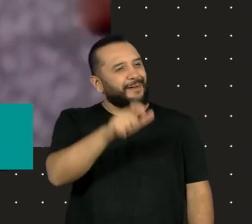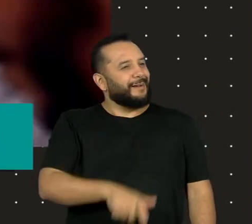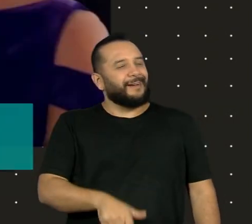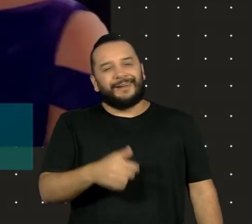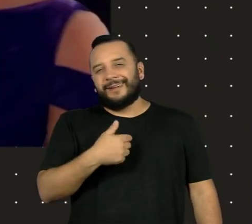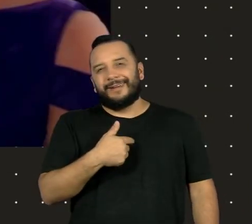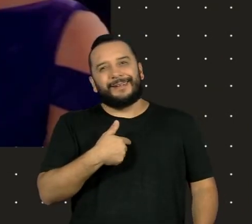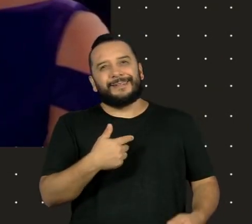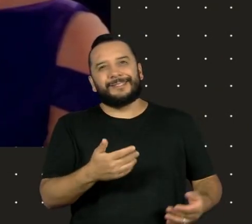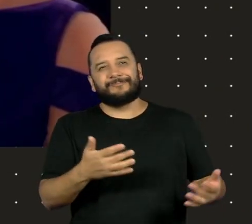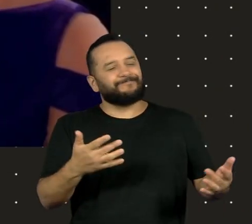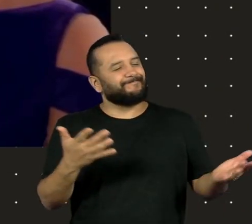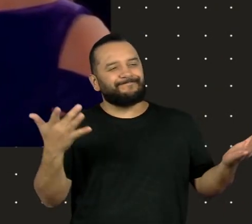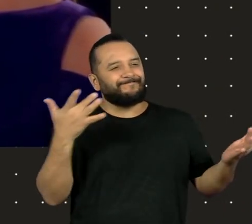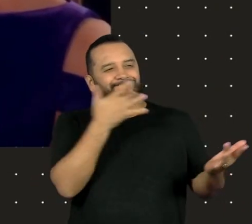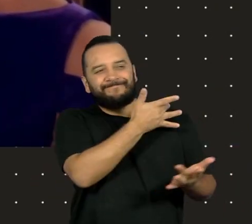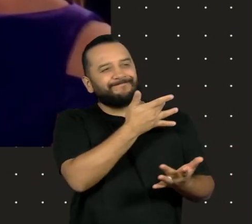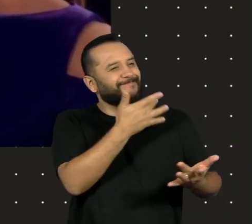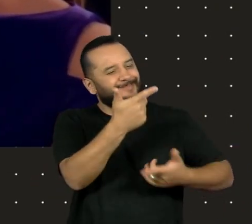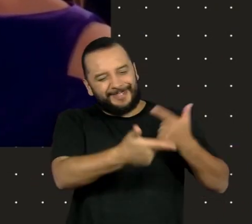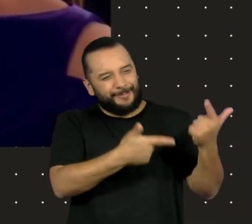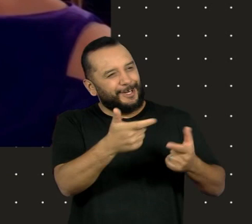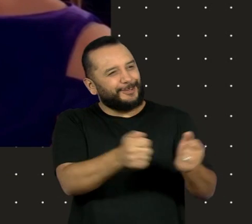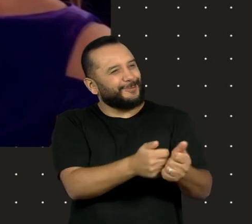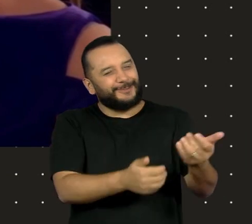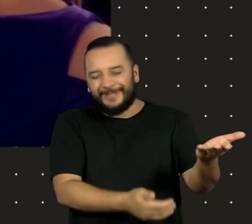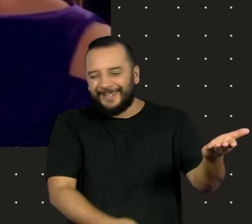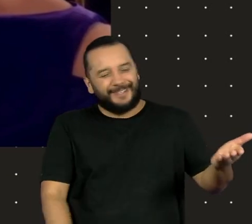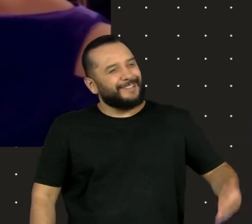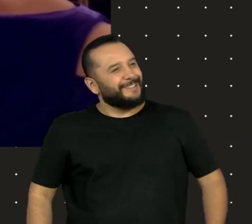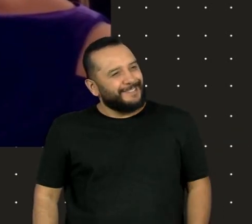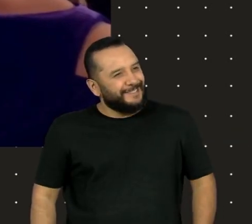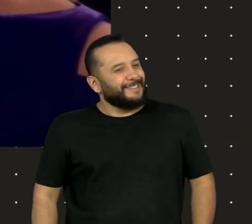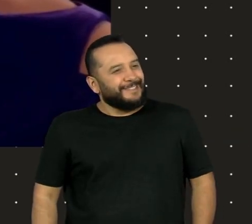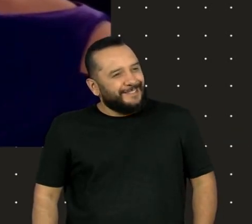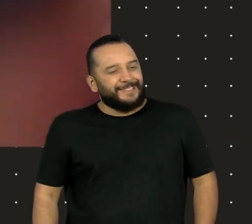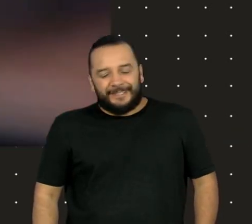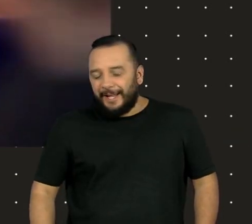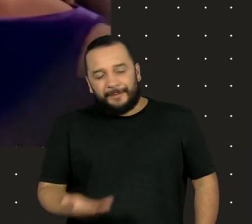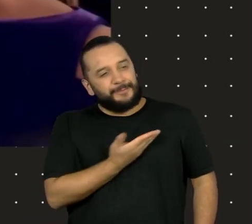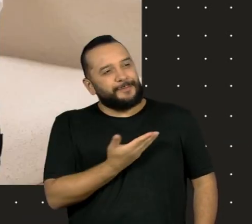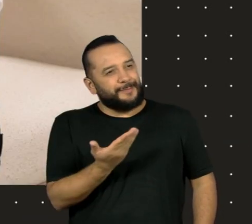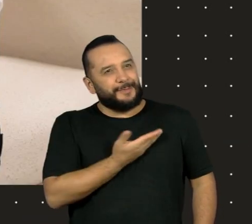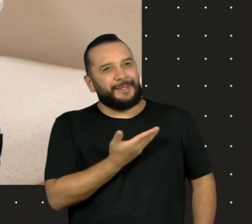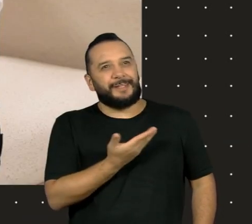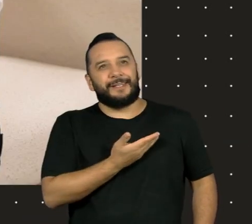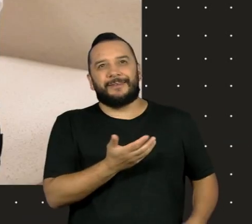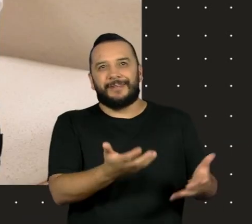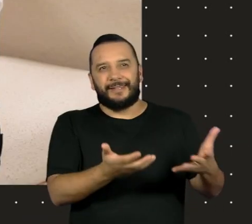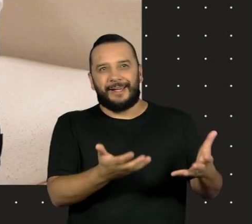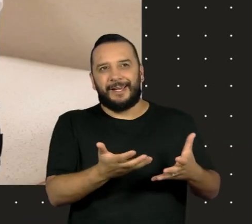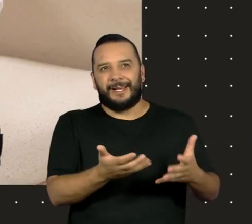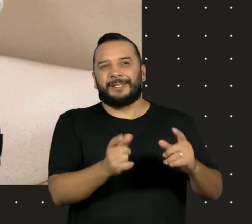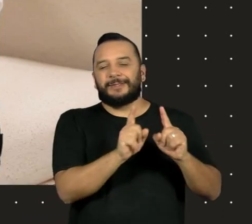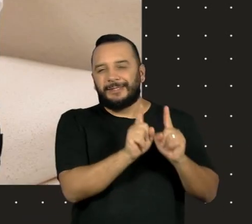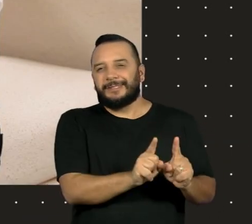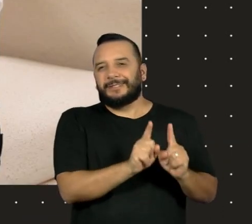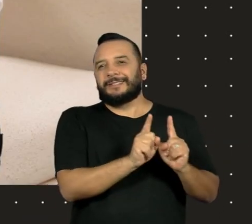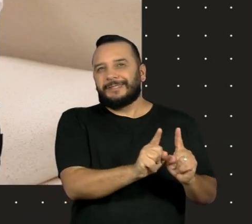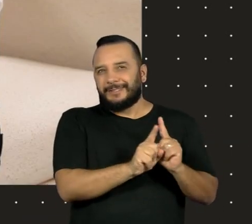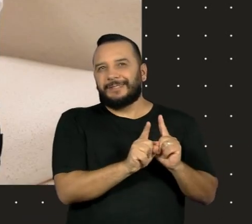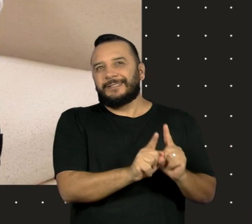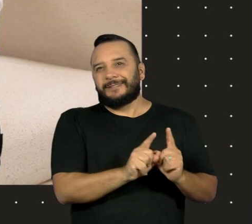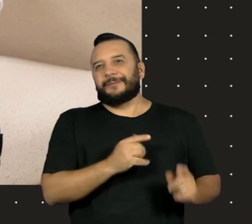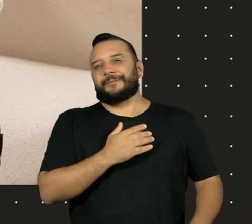de se conviver, uma grande amiga que eu espero poder ter mais e mais vezes o prazer e a